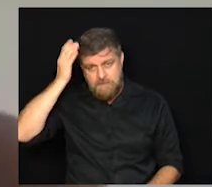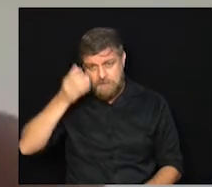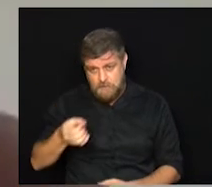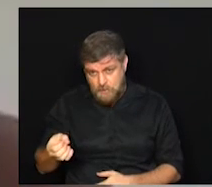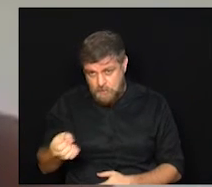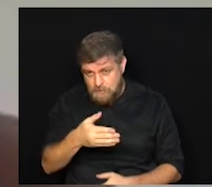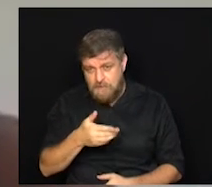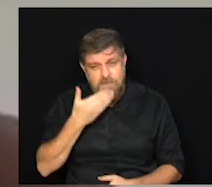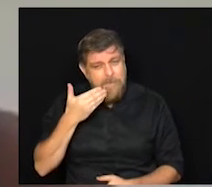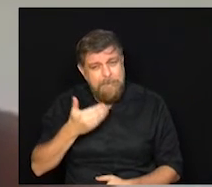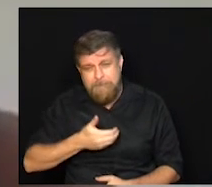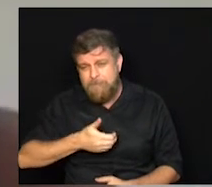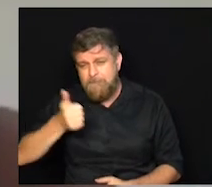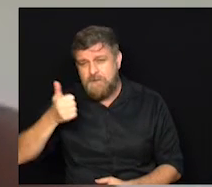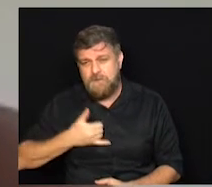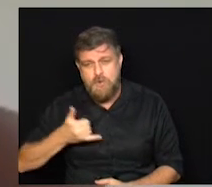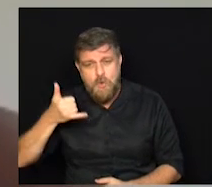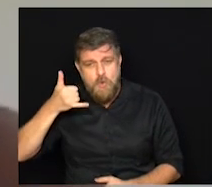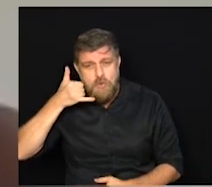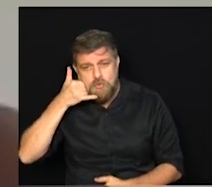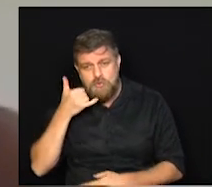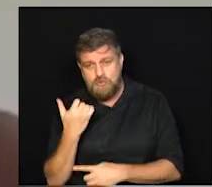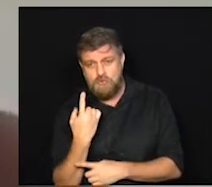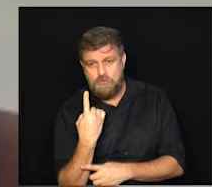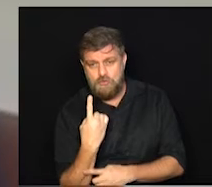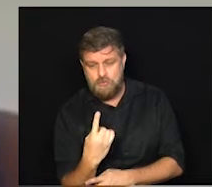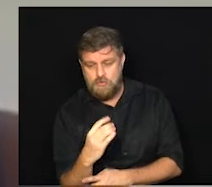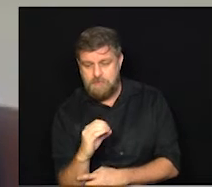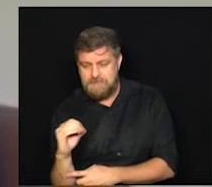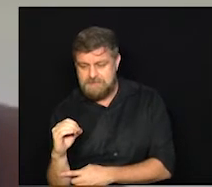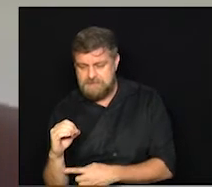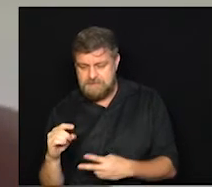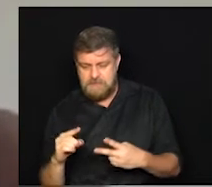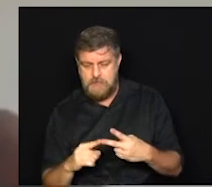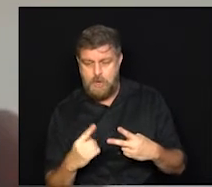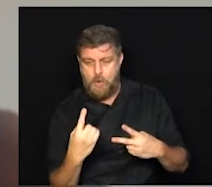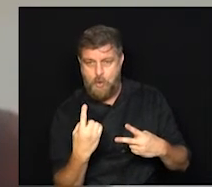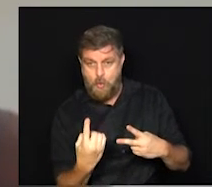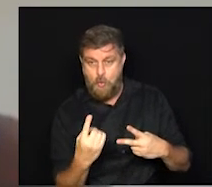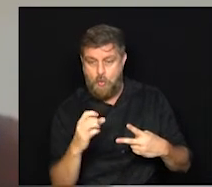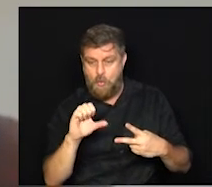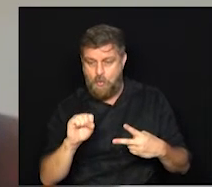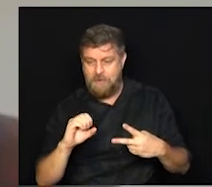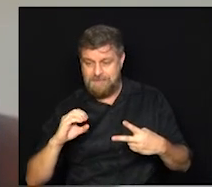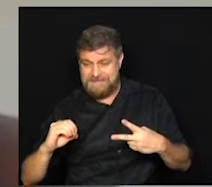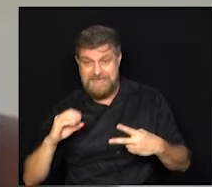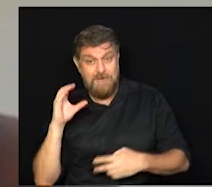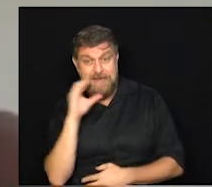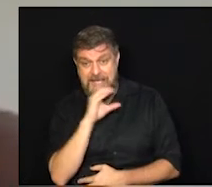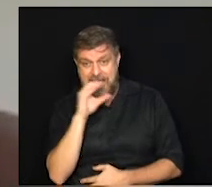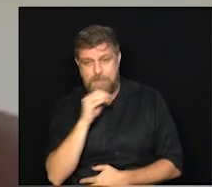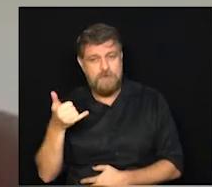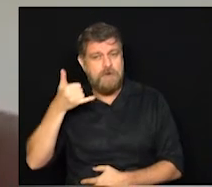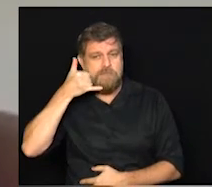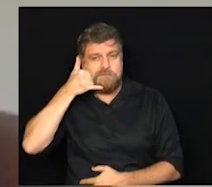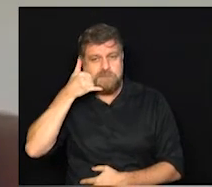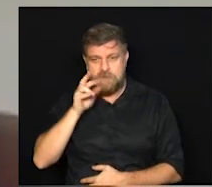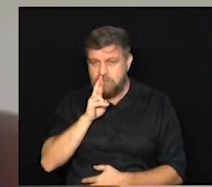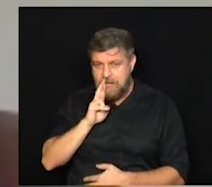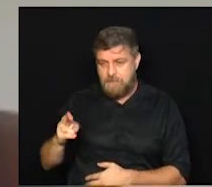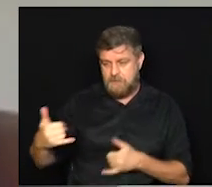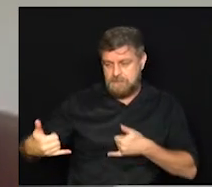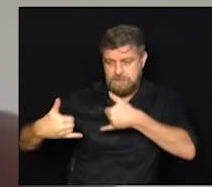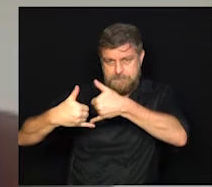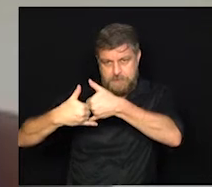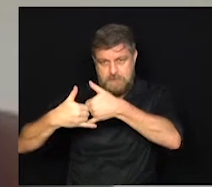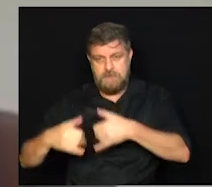o atendimento do Disque 100, do 180, tá bem rápido, né? Mas eu gostaria de lembrar